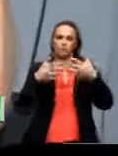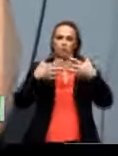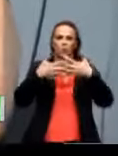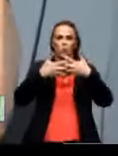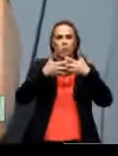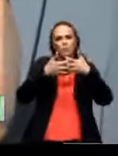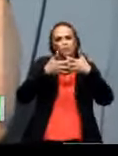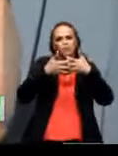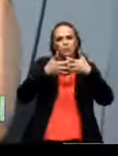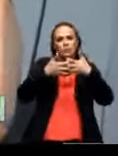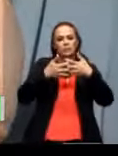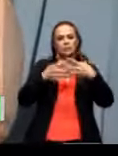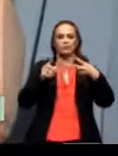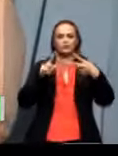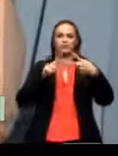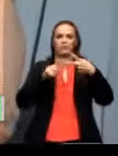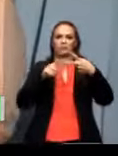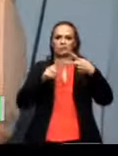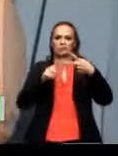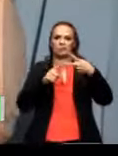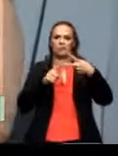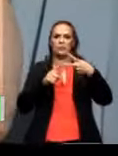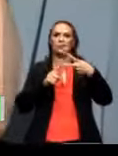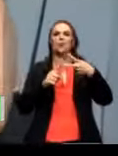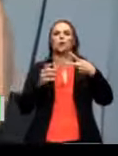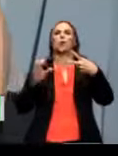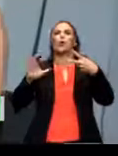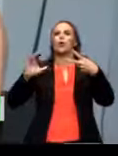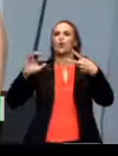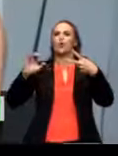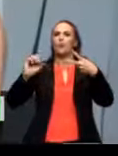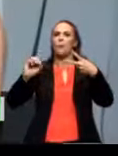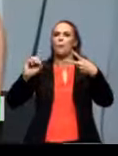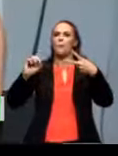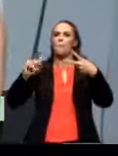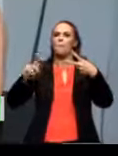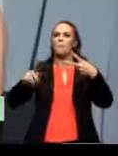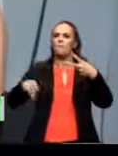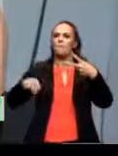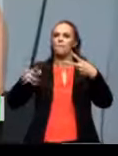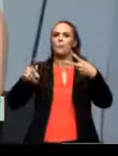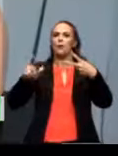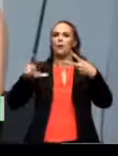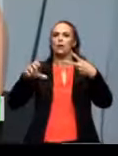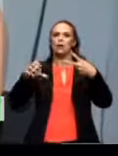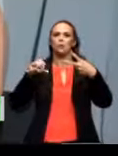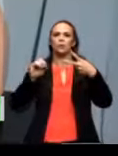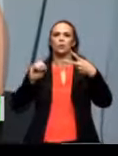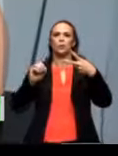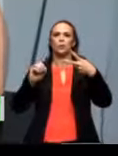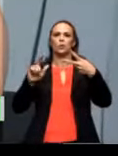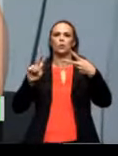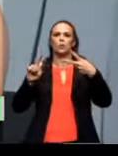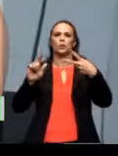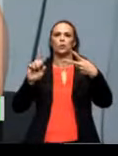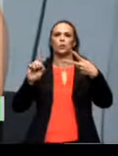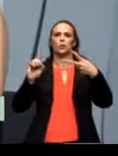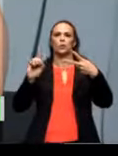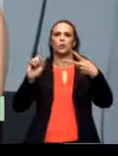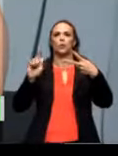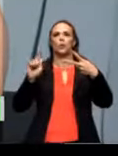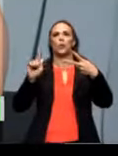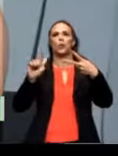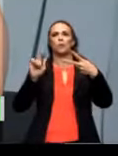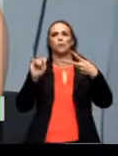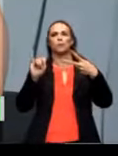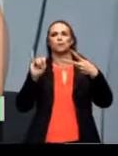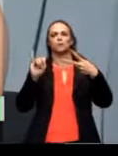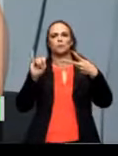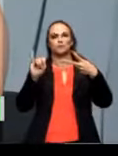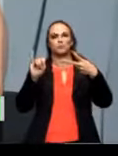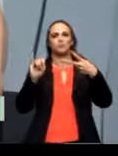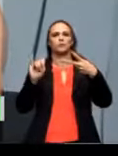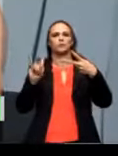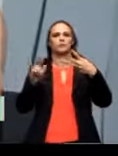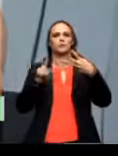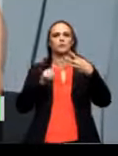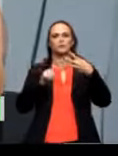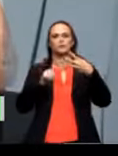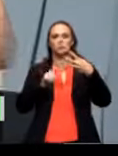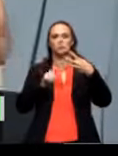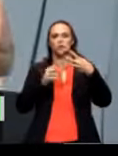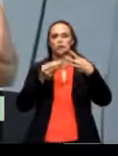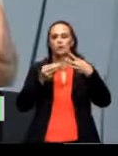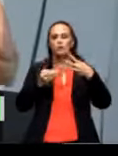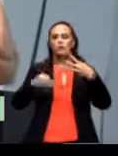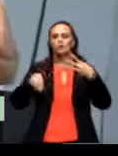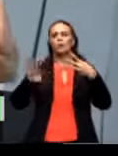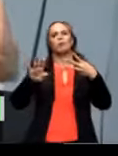para o complexo de Golgi e vai sair aí pelas vesículas de secreção. Um exemplo aí de proteína de exportação